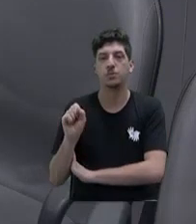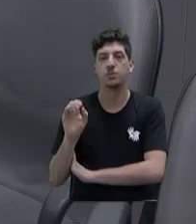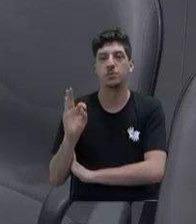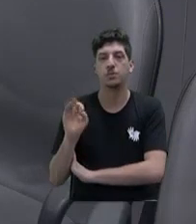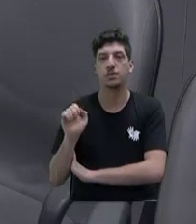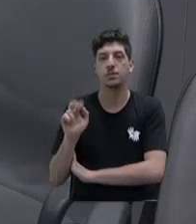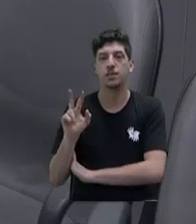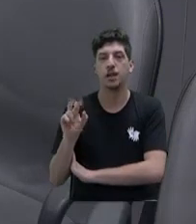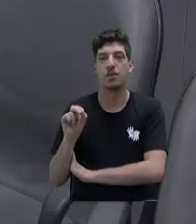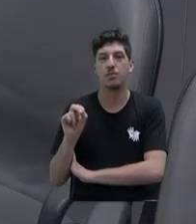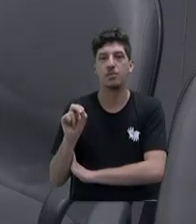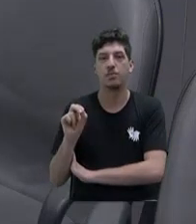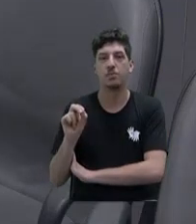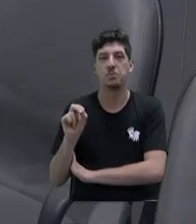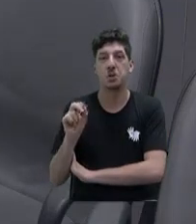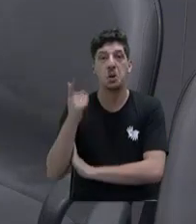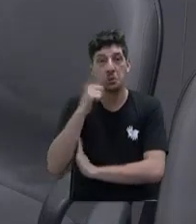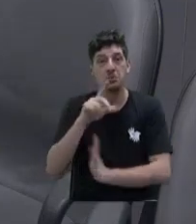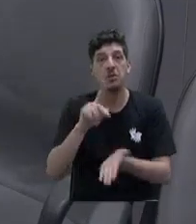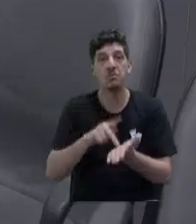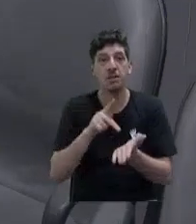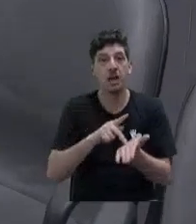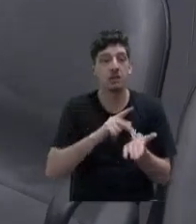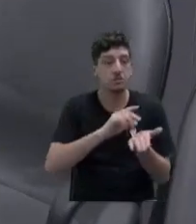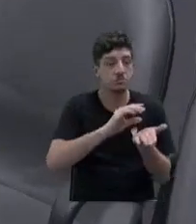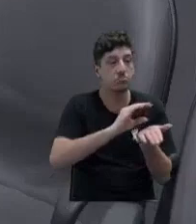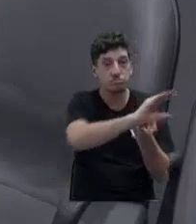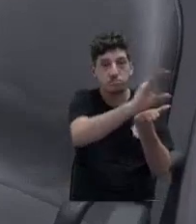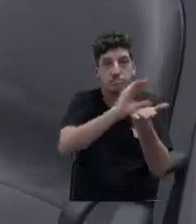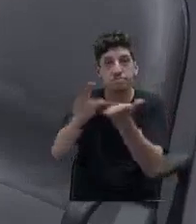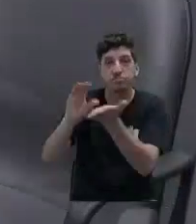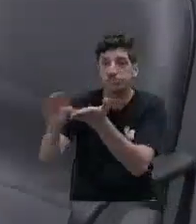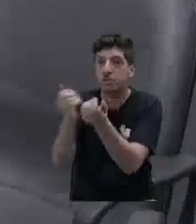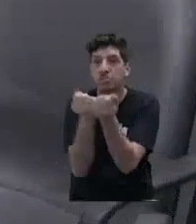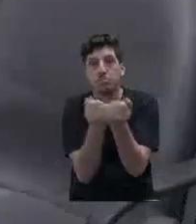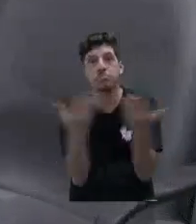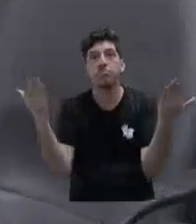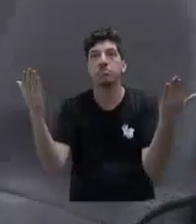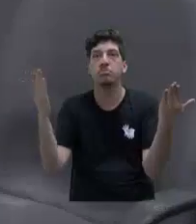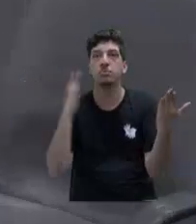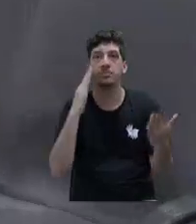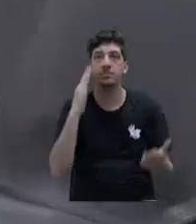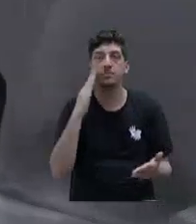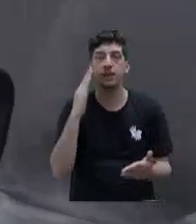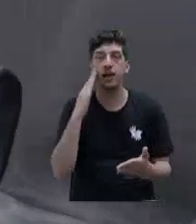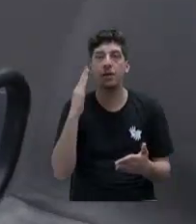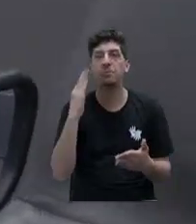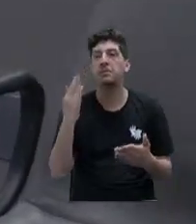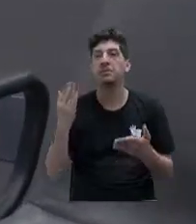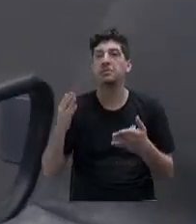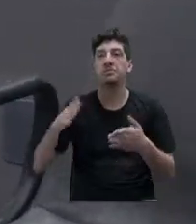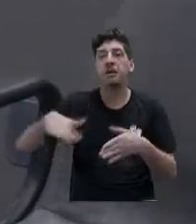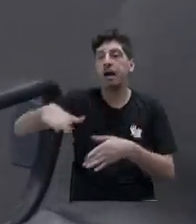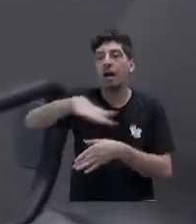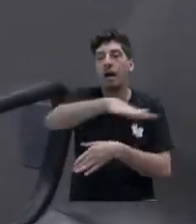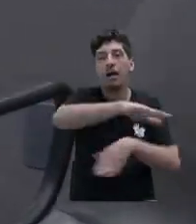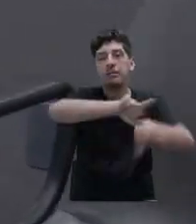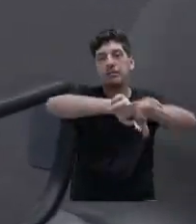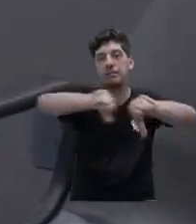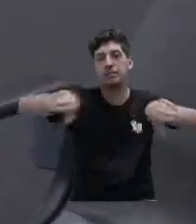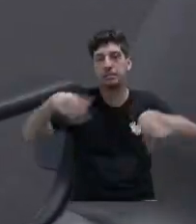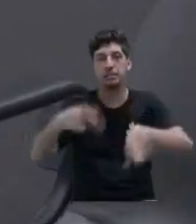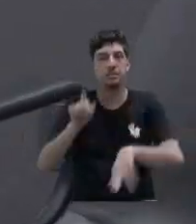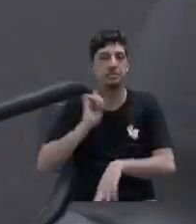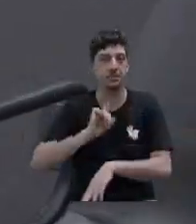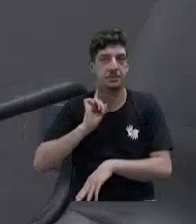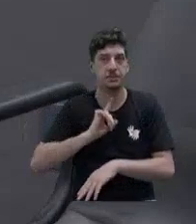possam chegar nas extremidades, nos rincões, nos sertões do nosso